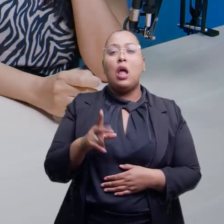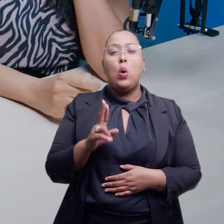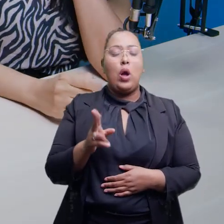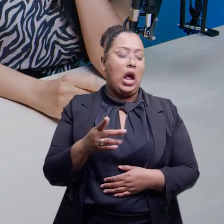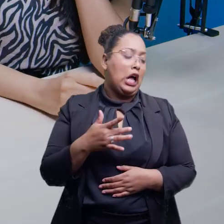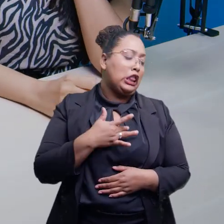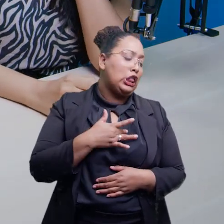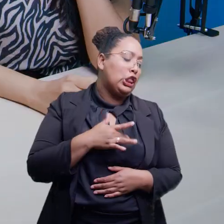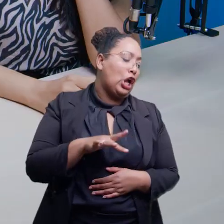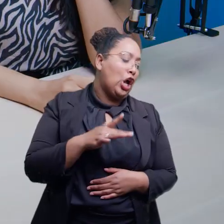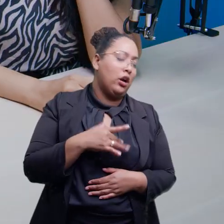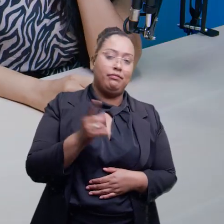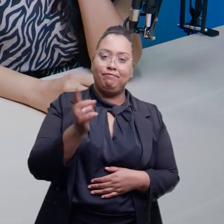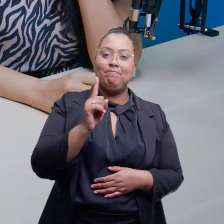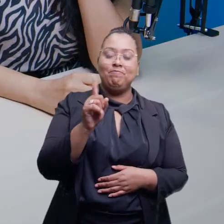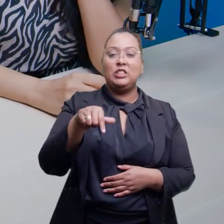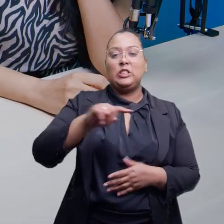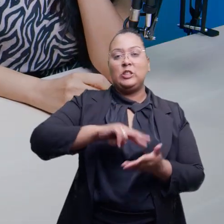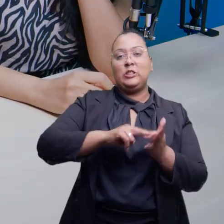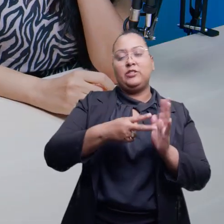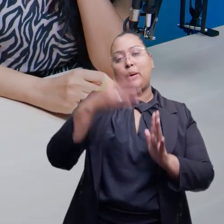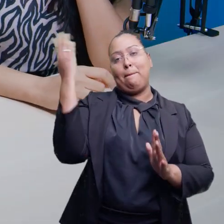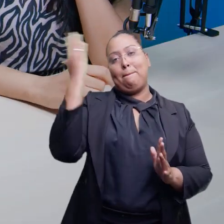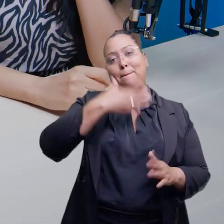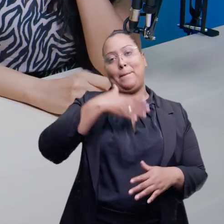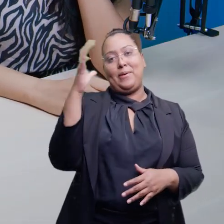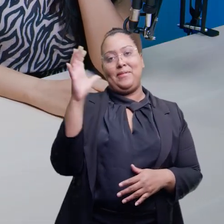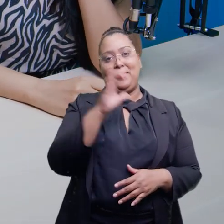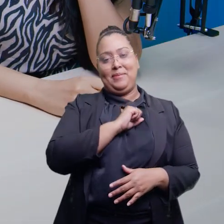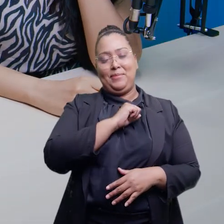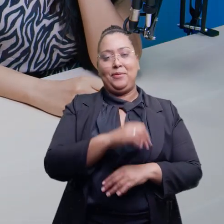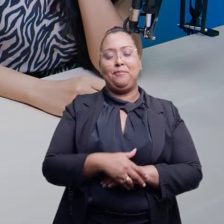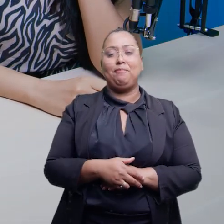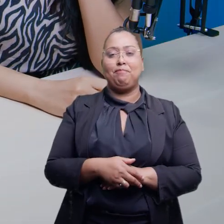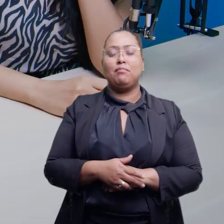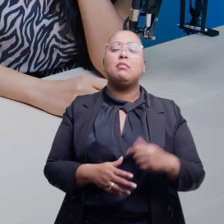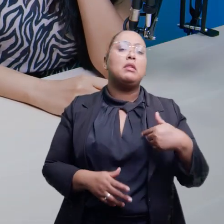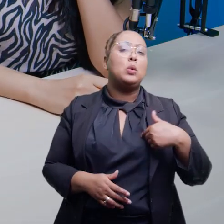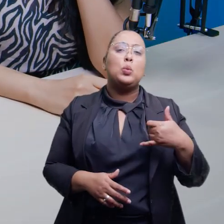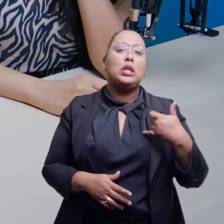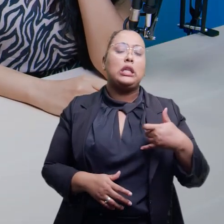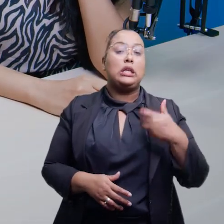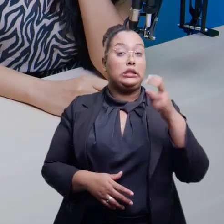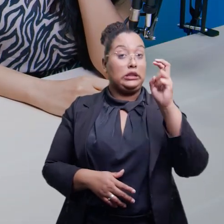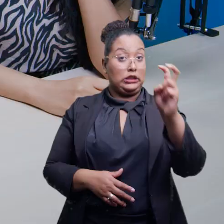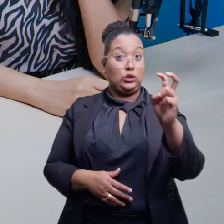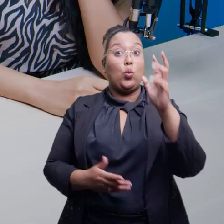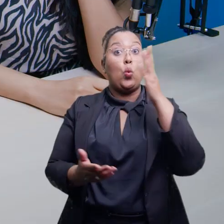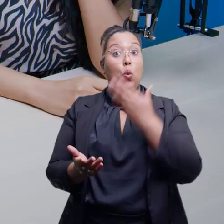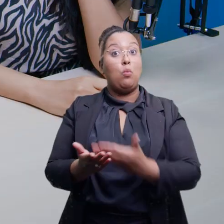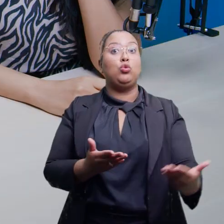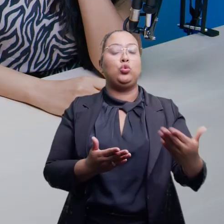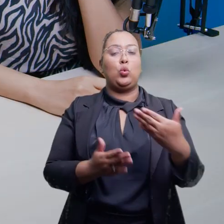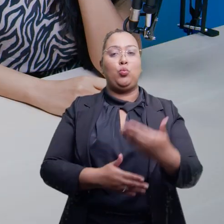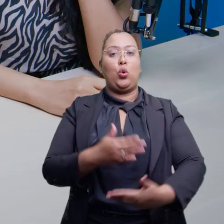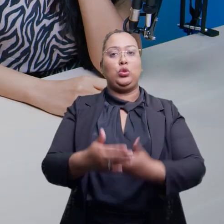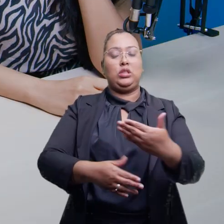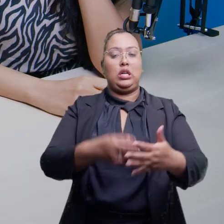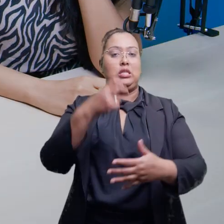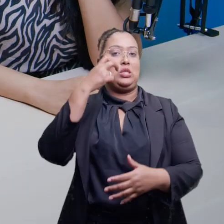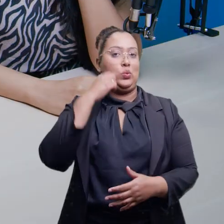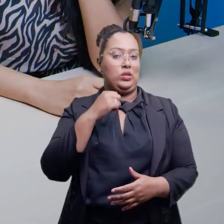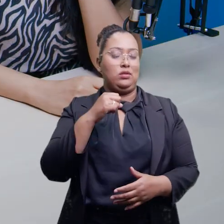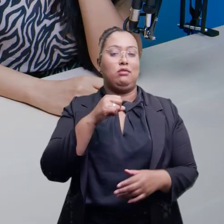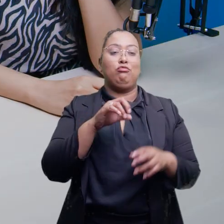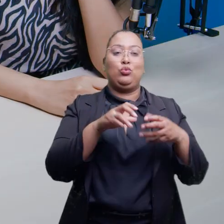é caridade, é um ato de amor, né? Minha adoção começou mais ou menos quando eu tinha 5 anos, né?